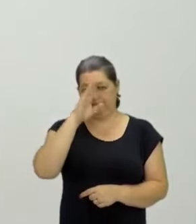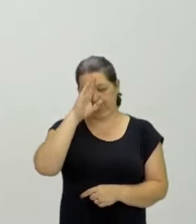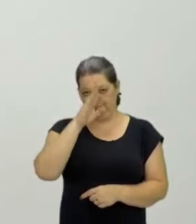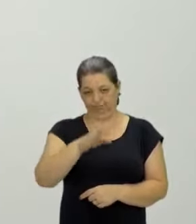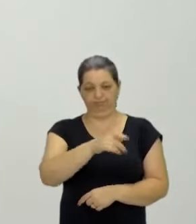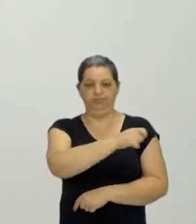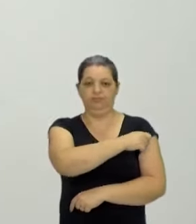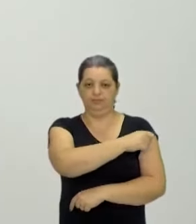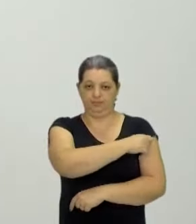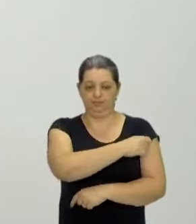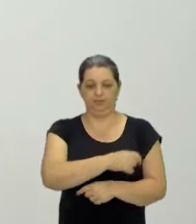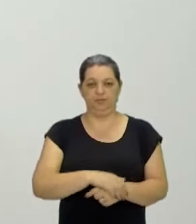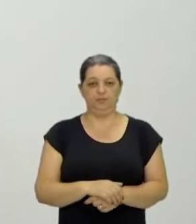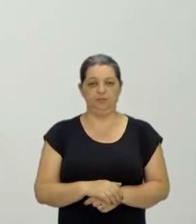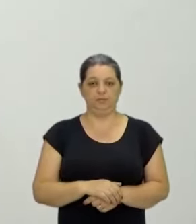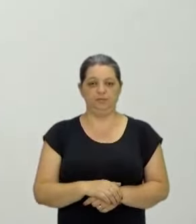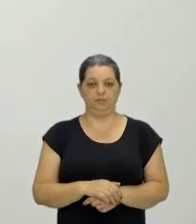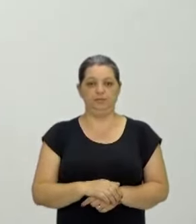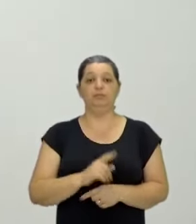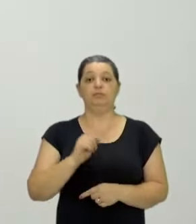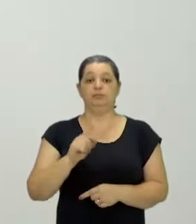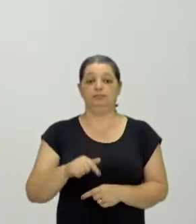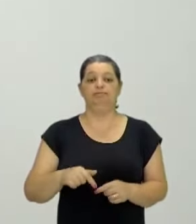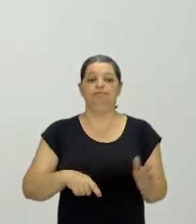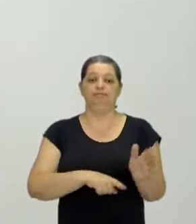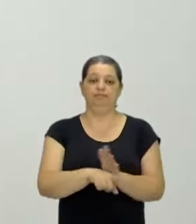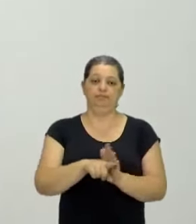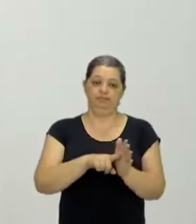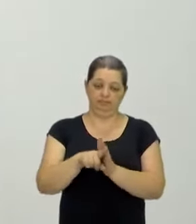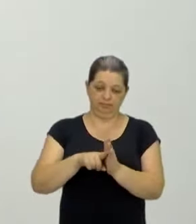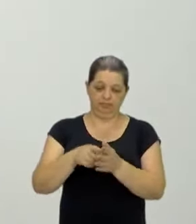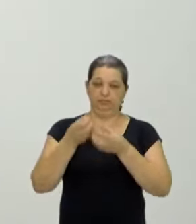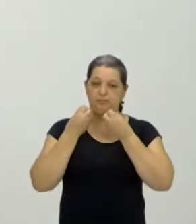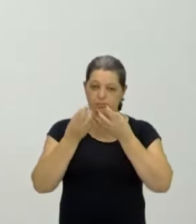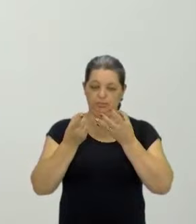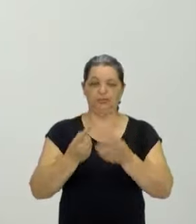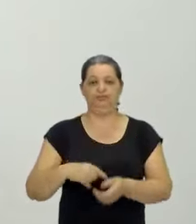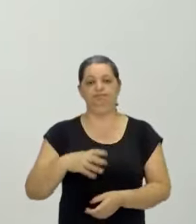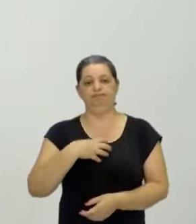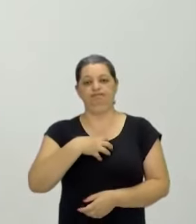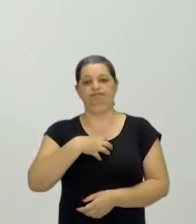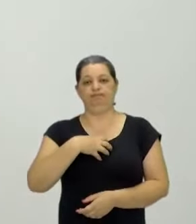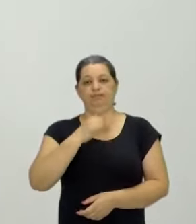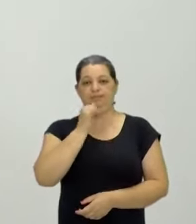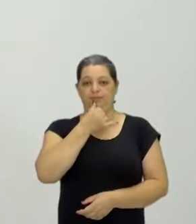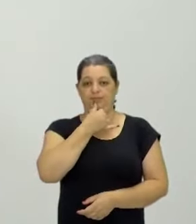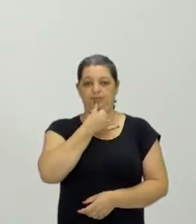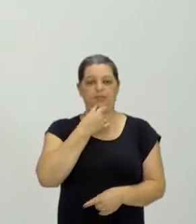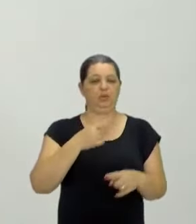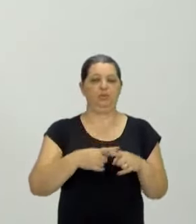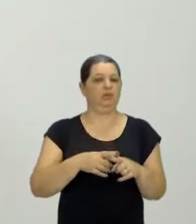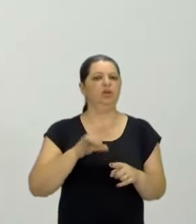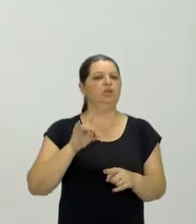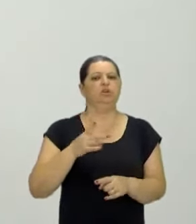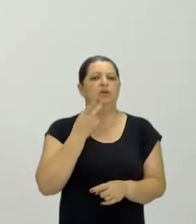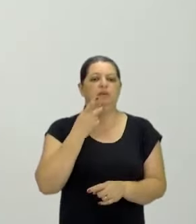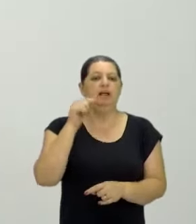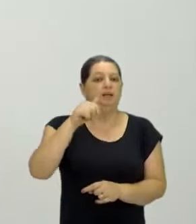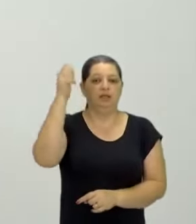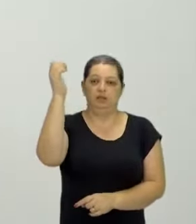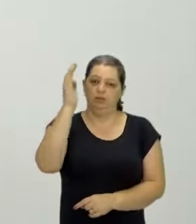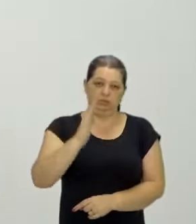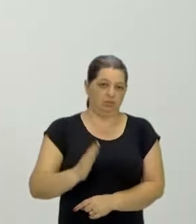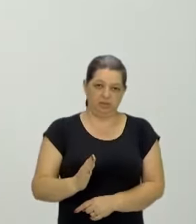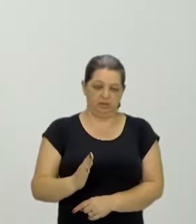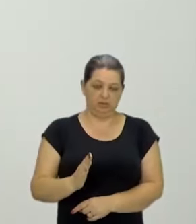alunos, né? E esse é um dado que me deixa muito, muito triste, né? Porque a gente não fala só de Brasil. A gente,